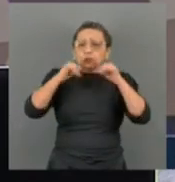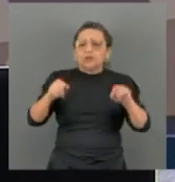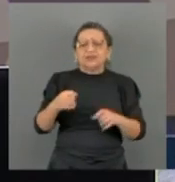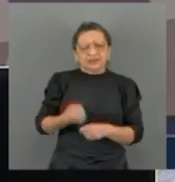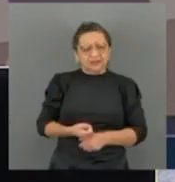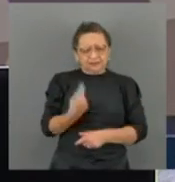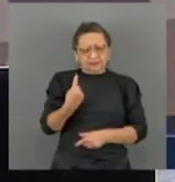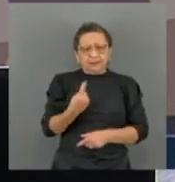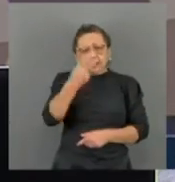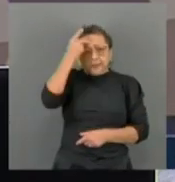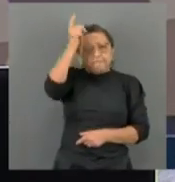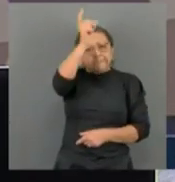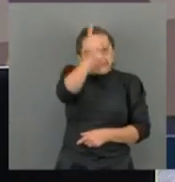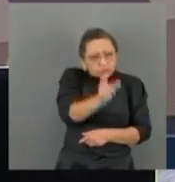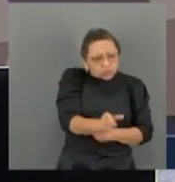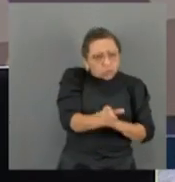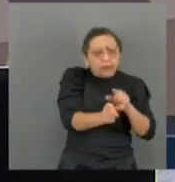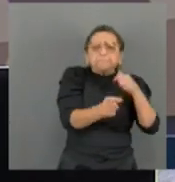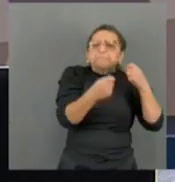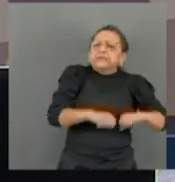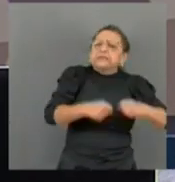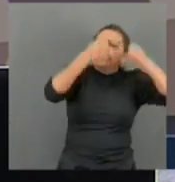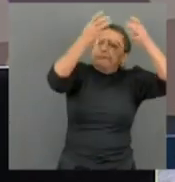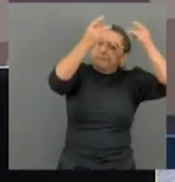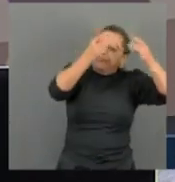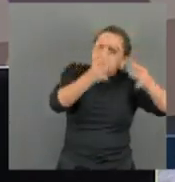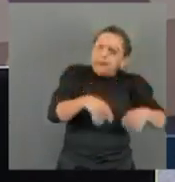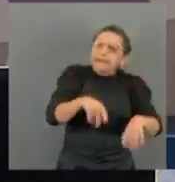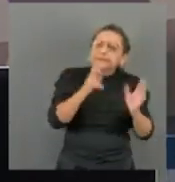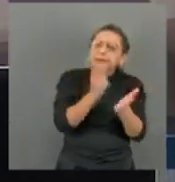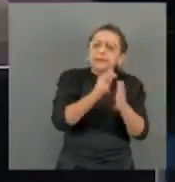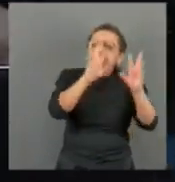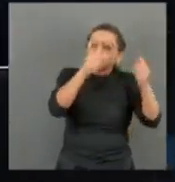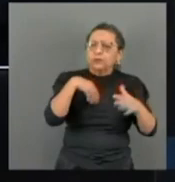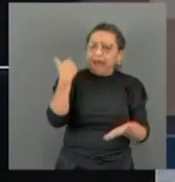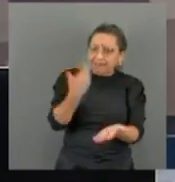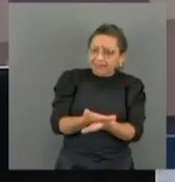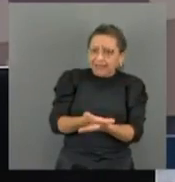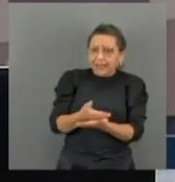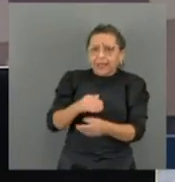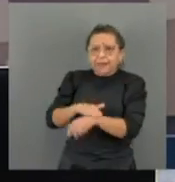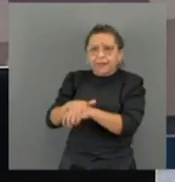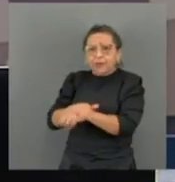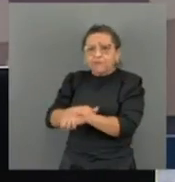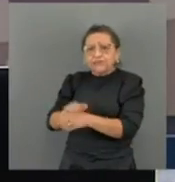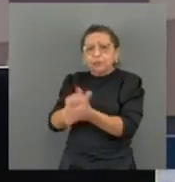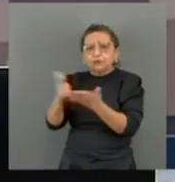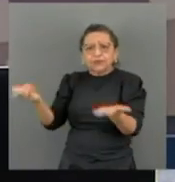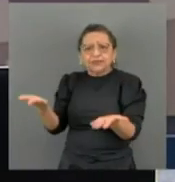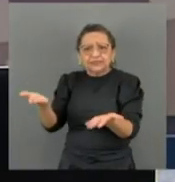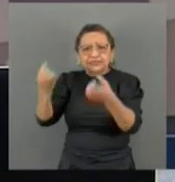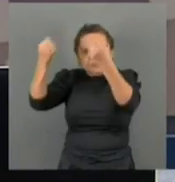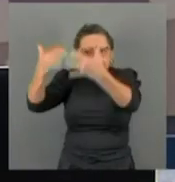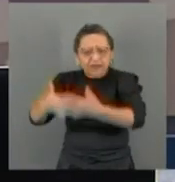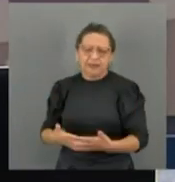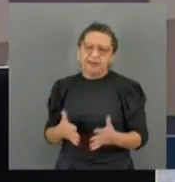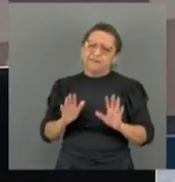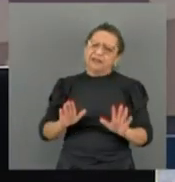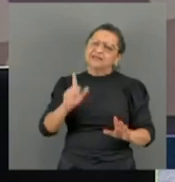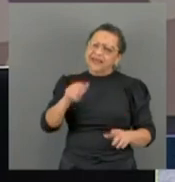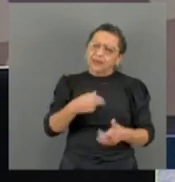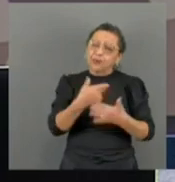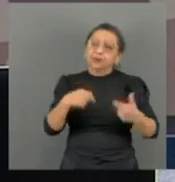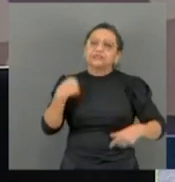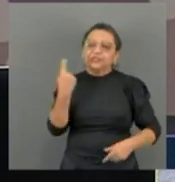precisa de explicar isso, até explicar isso para jornalistas. Mas é uma coisa que a gente tinha